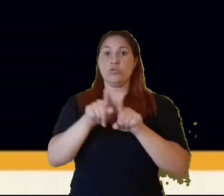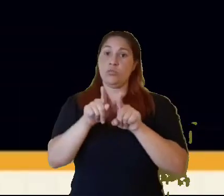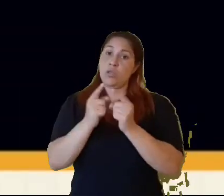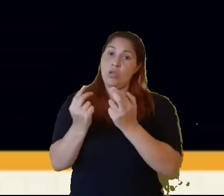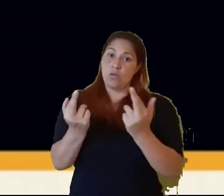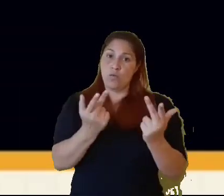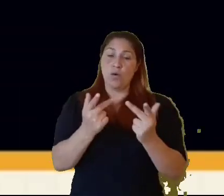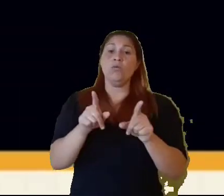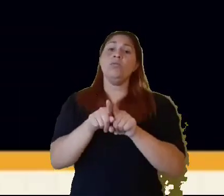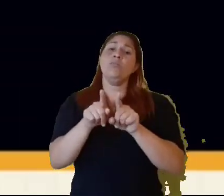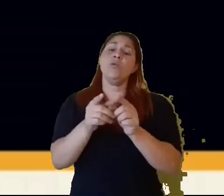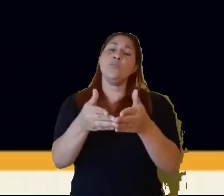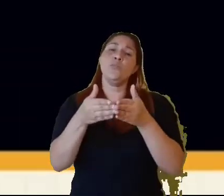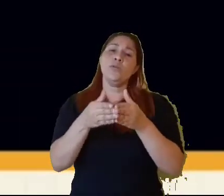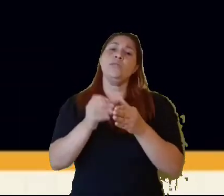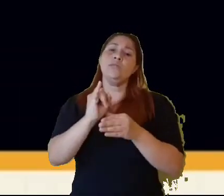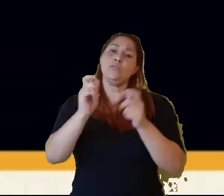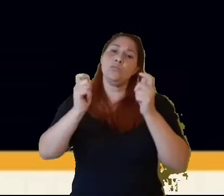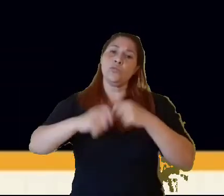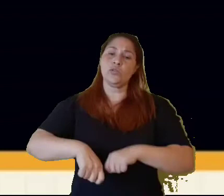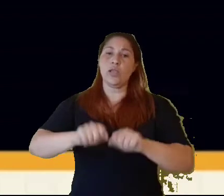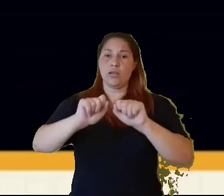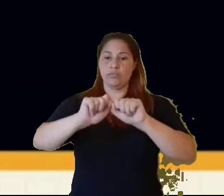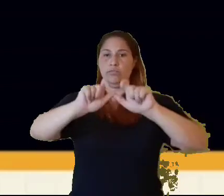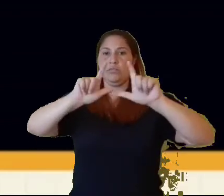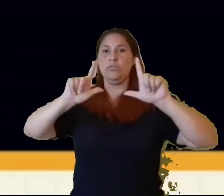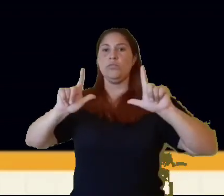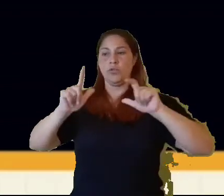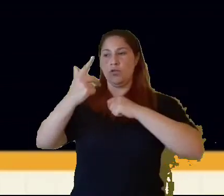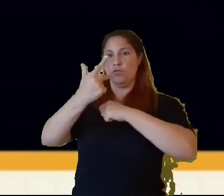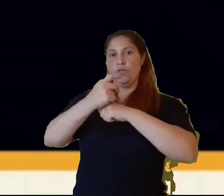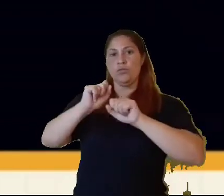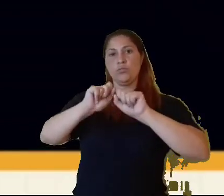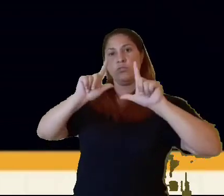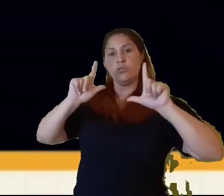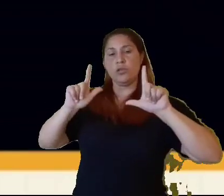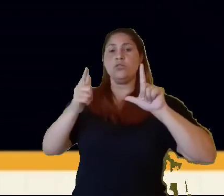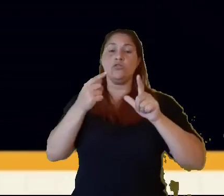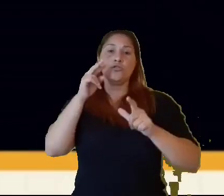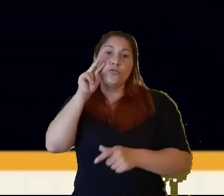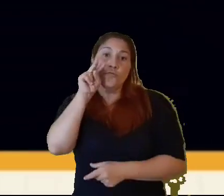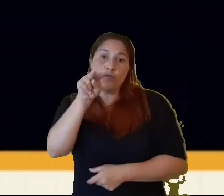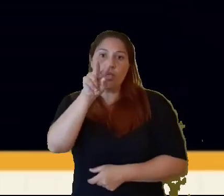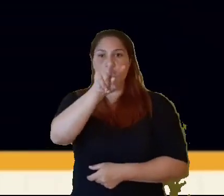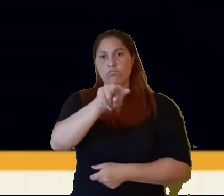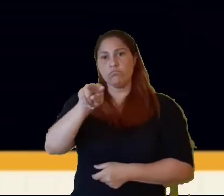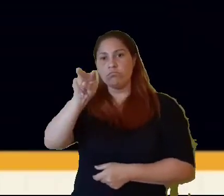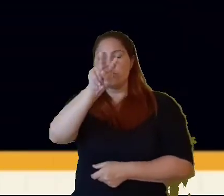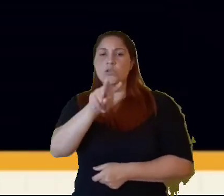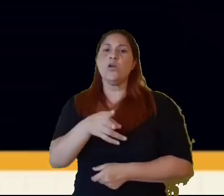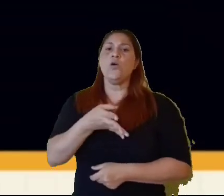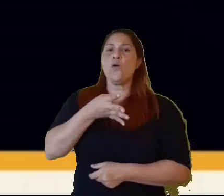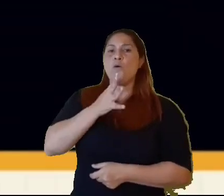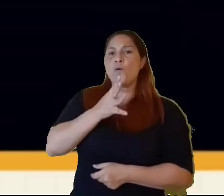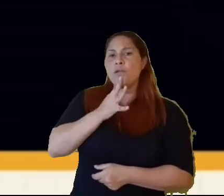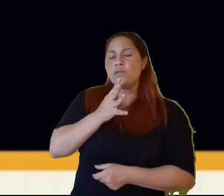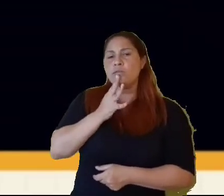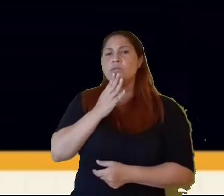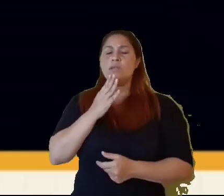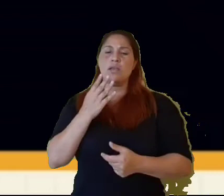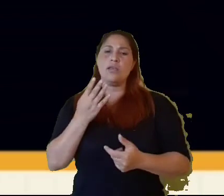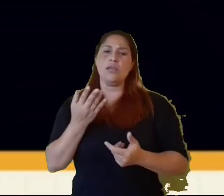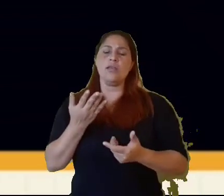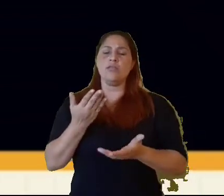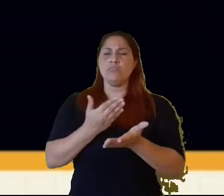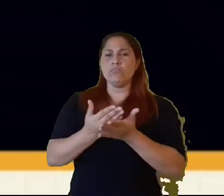se possível, manter aberta durante a reunião para a gente saber com quem a gente está conversando. E é importante também para a gente já ir olhando o rostinho de vocês, para